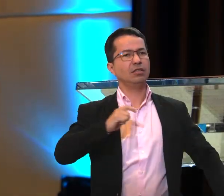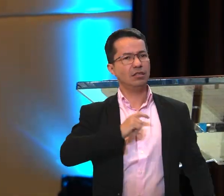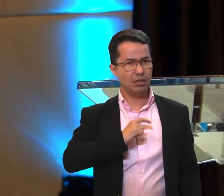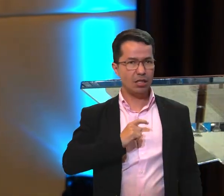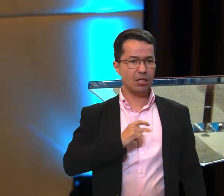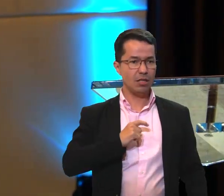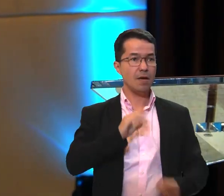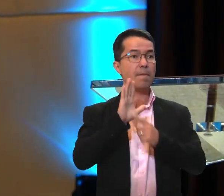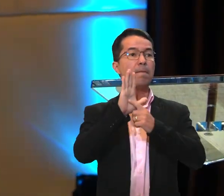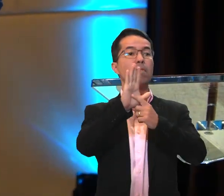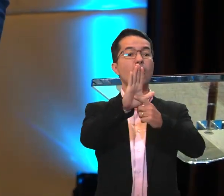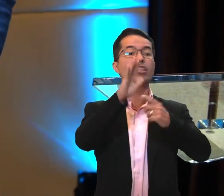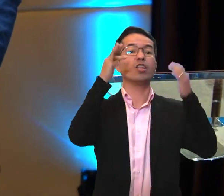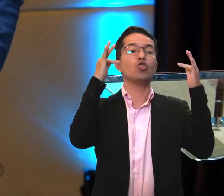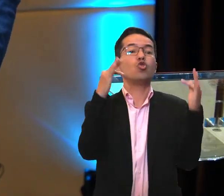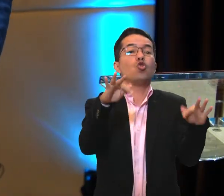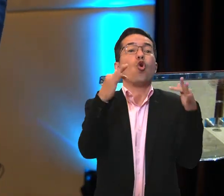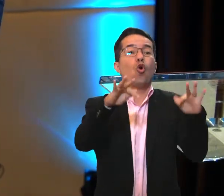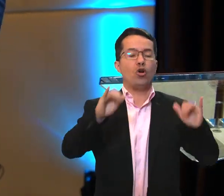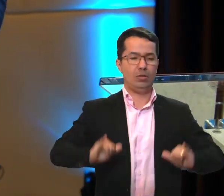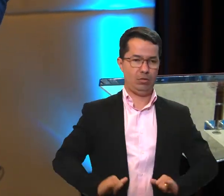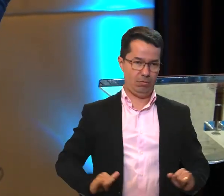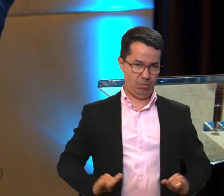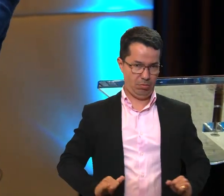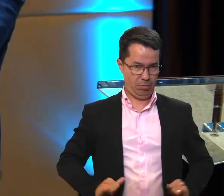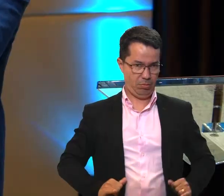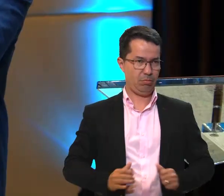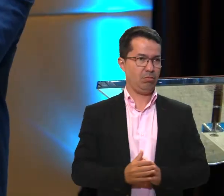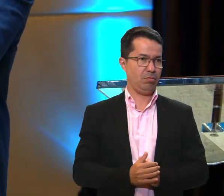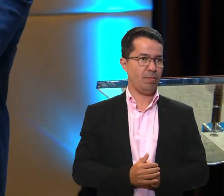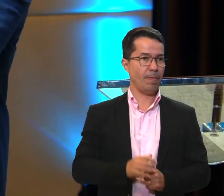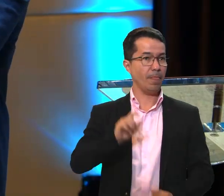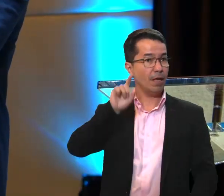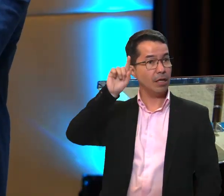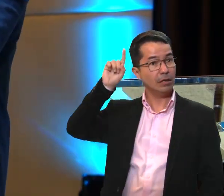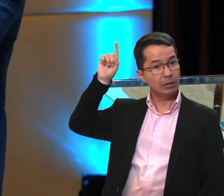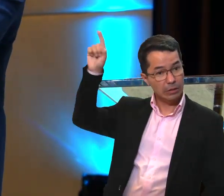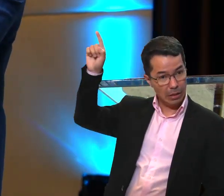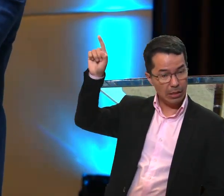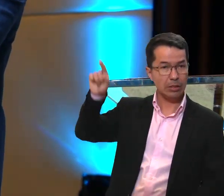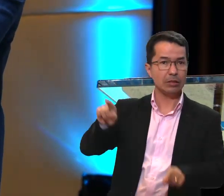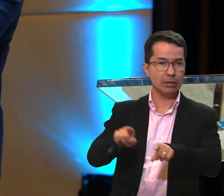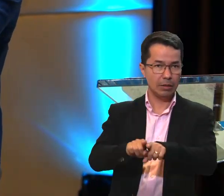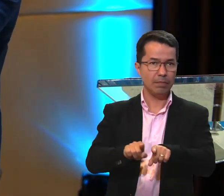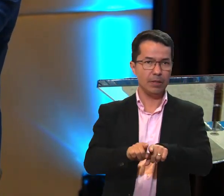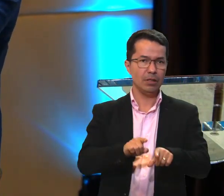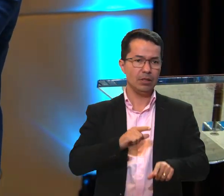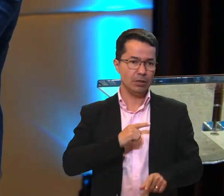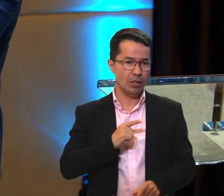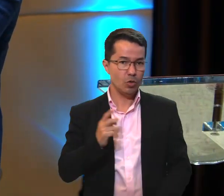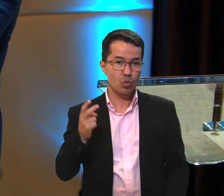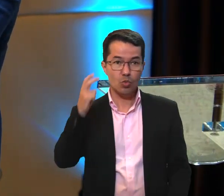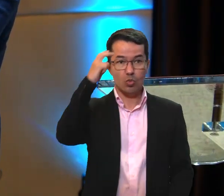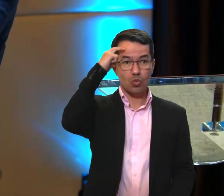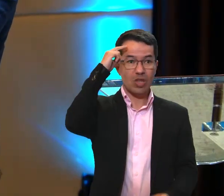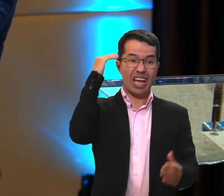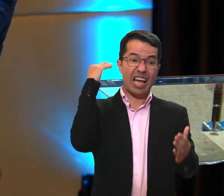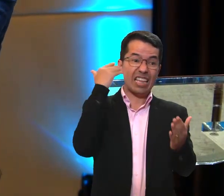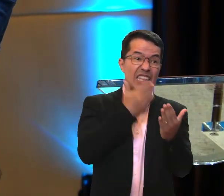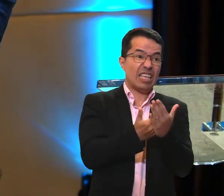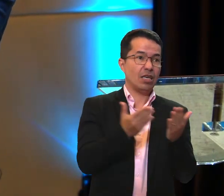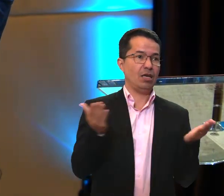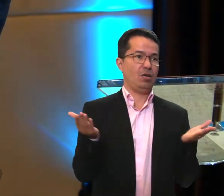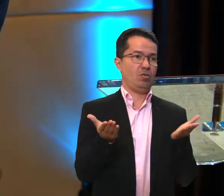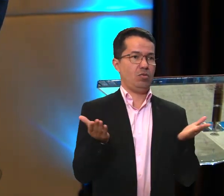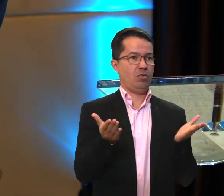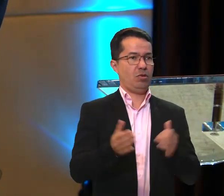Israel, quando alguém perde um parente, é comum eles cortarem assim, com a tesoura no bolso,